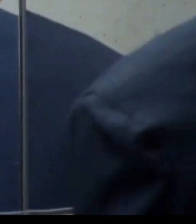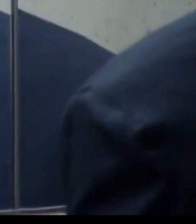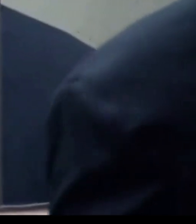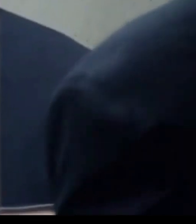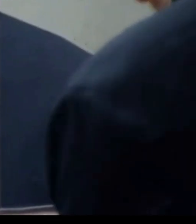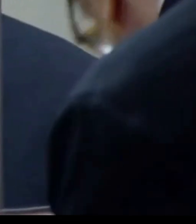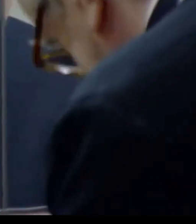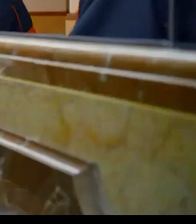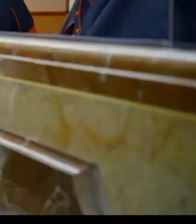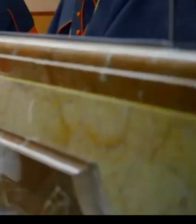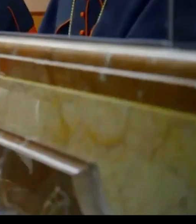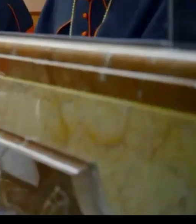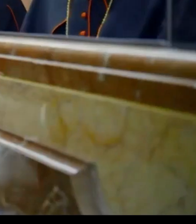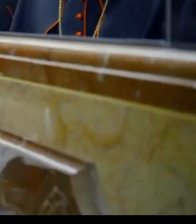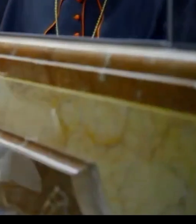cantava. Ah,